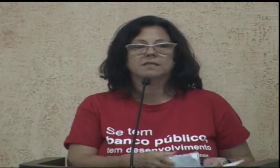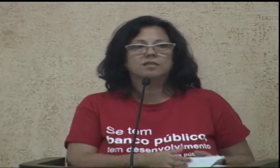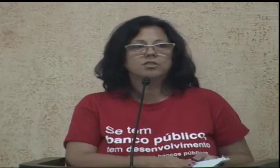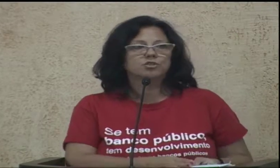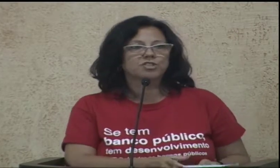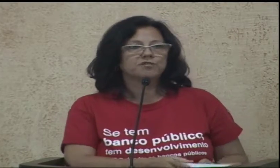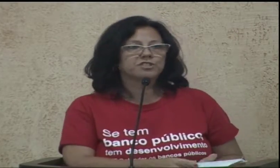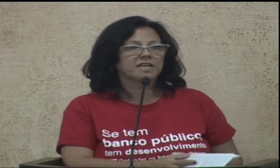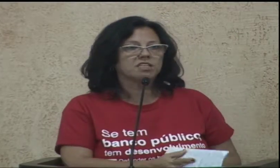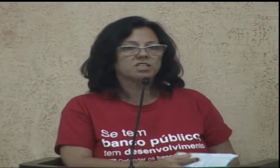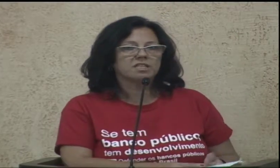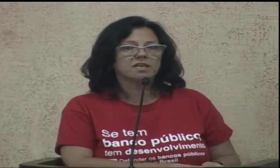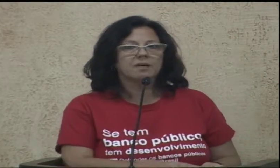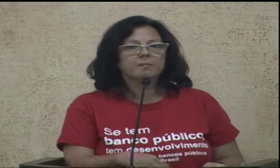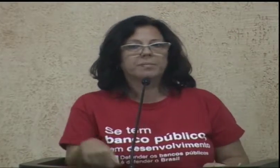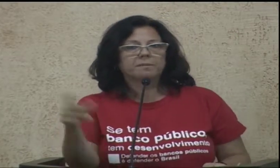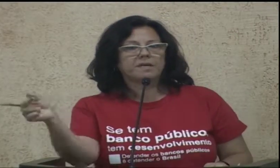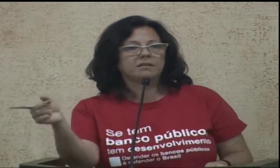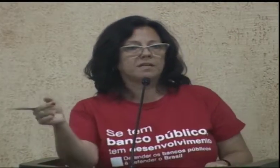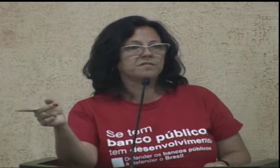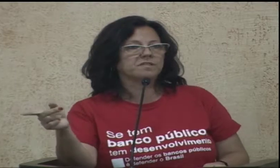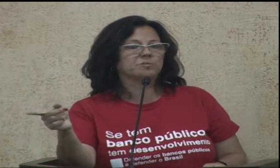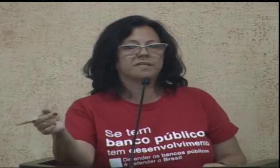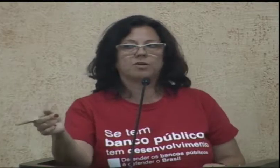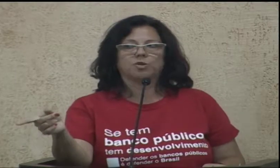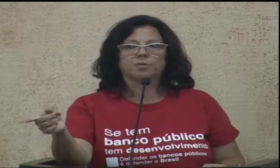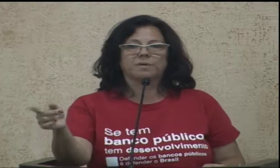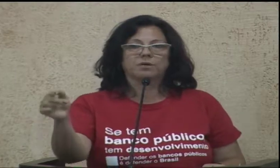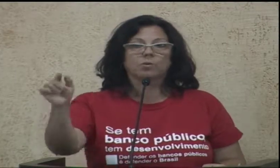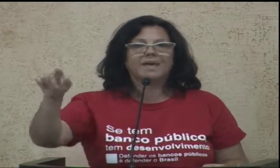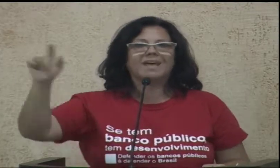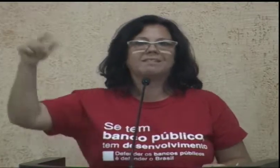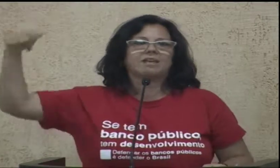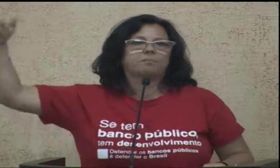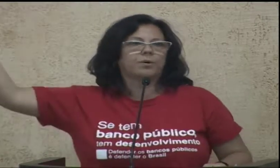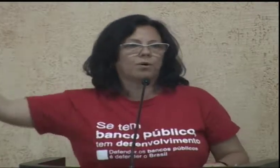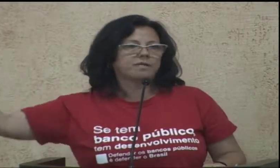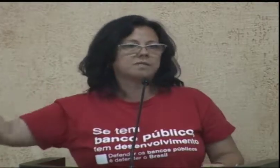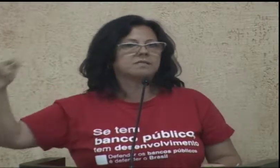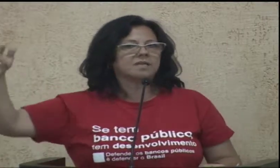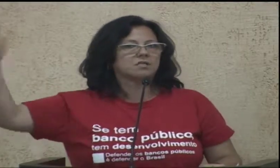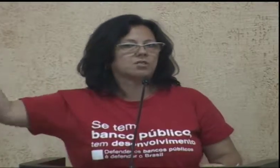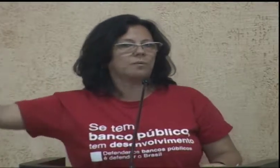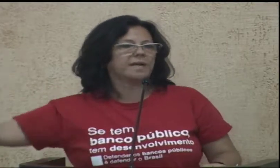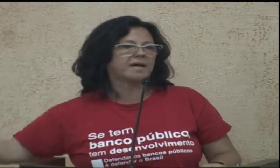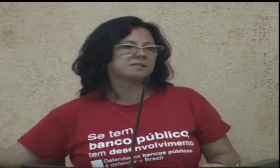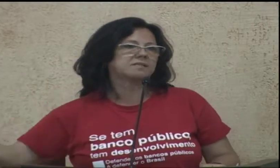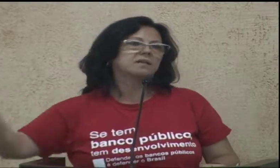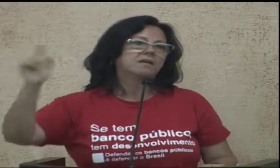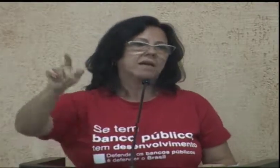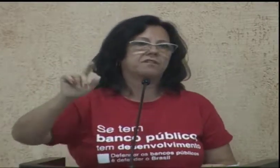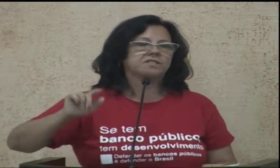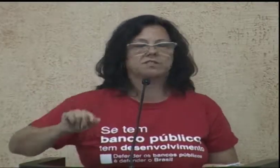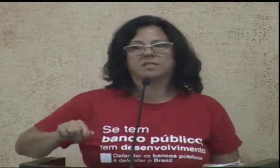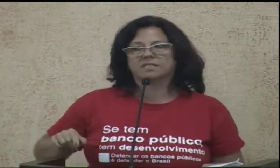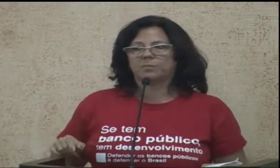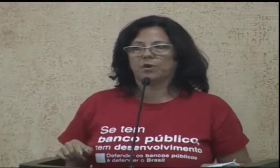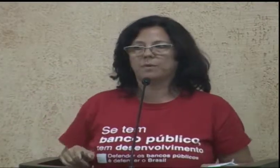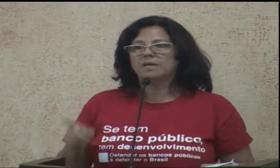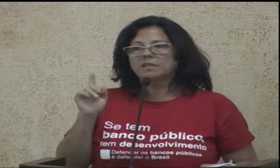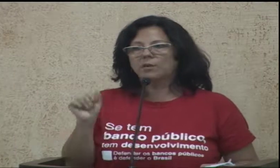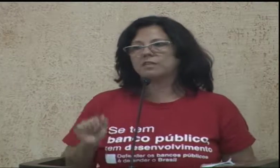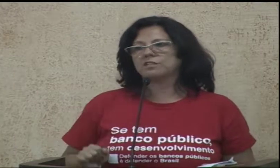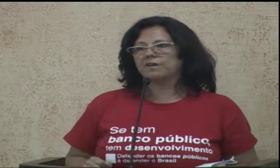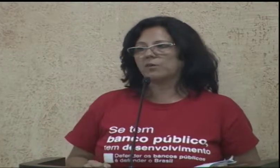mais, que o dinheiro do Fundo de Garantia, primeiro ele era investido para dar lucro para o banco, e depois, se sobrasse, era investido em casa